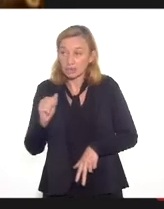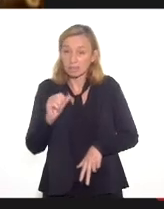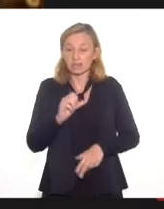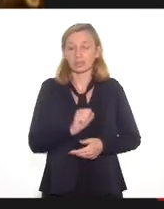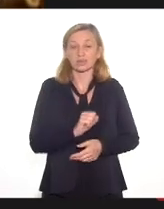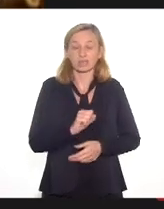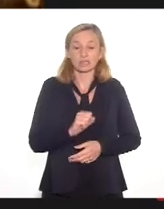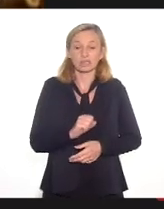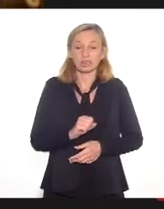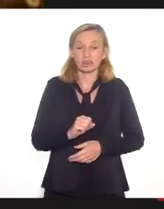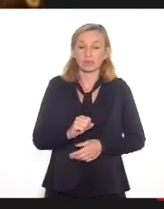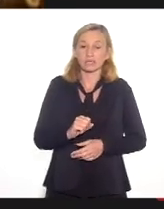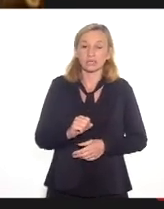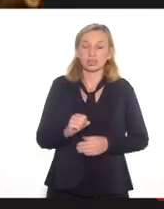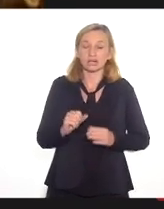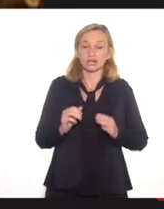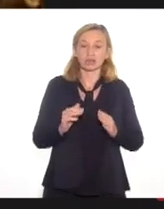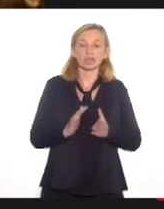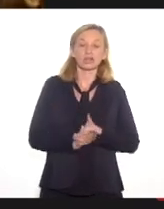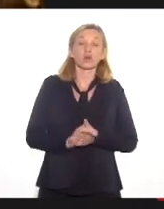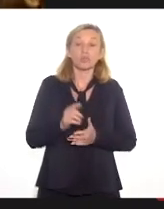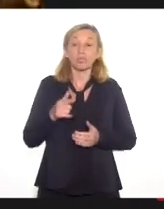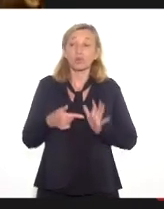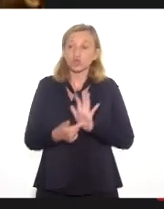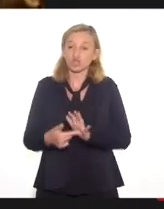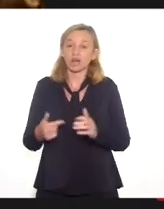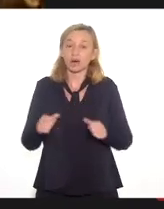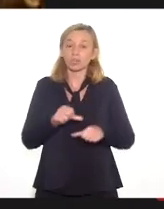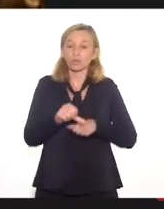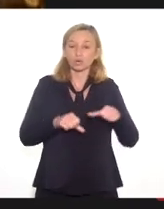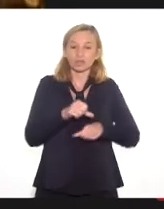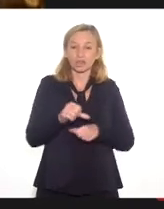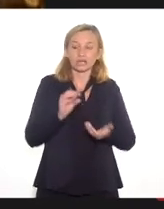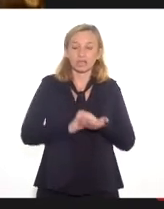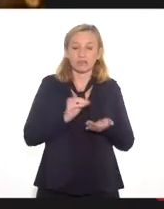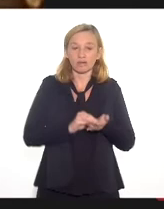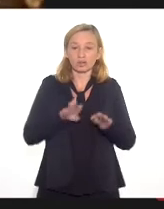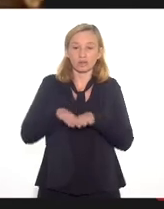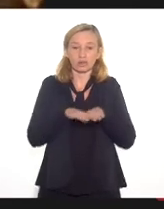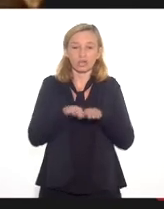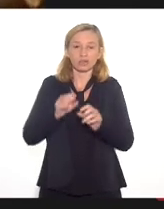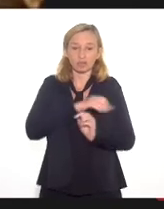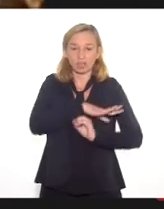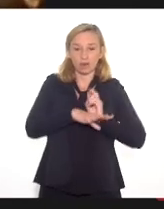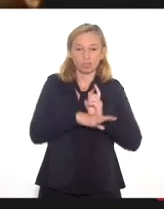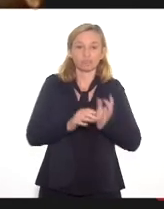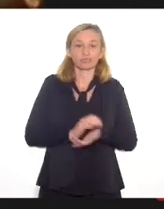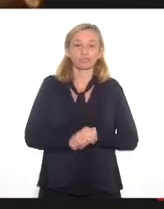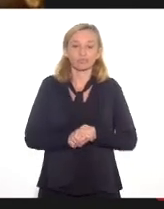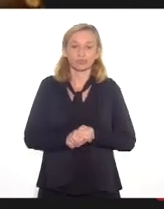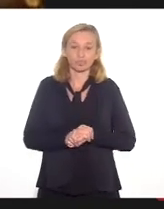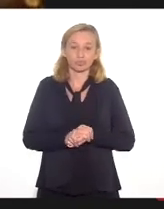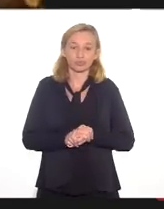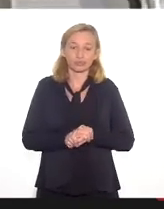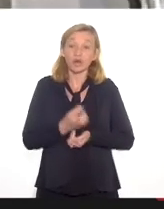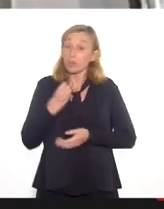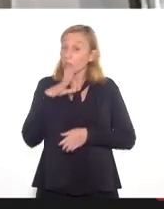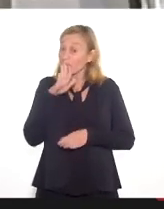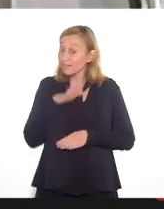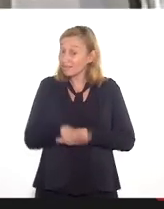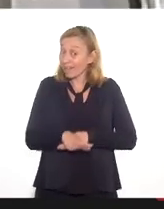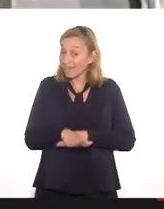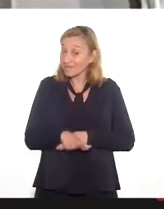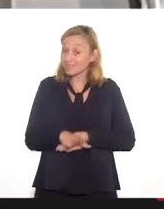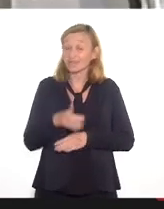apostar em mudanças concretas nas desigualdades sociais Boa tarde